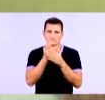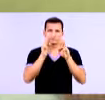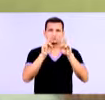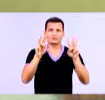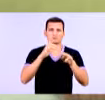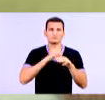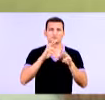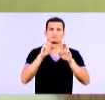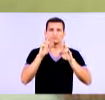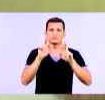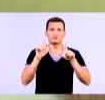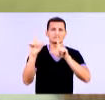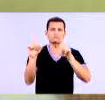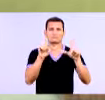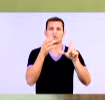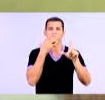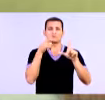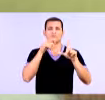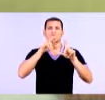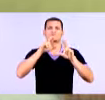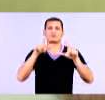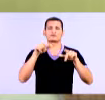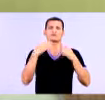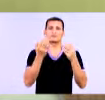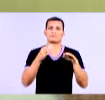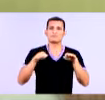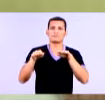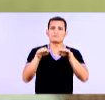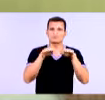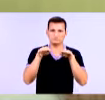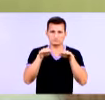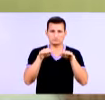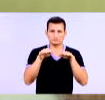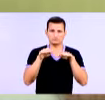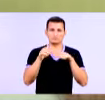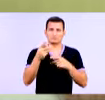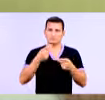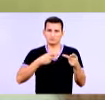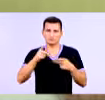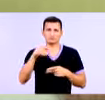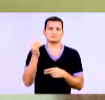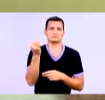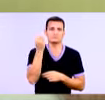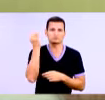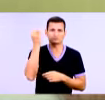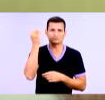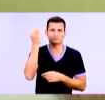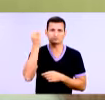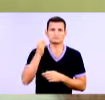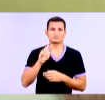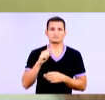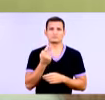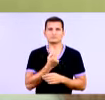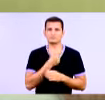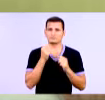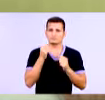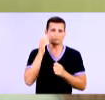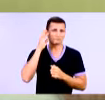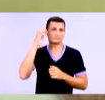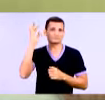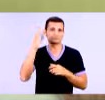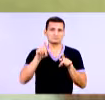um formato diferente, uma cor diferente. Então, uma padronização em relação a esse projeto do site ele é muito importante. E nós podemos imaginar